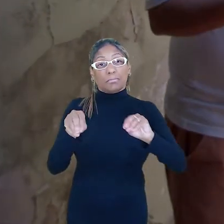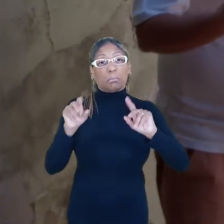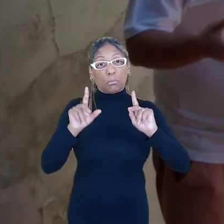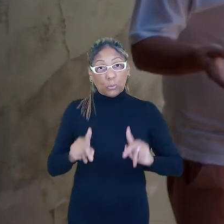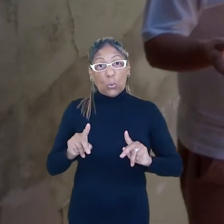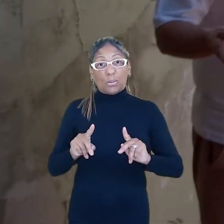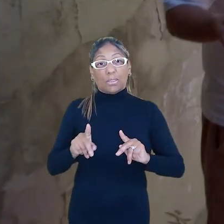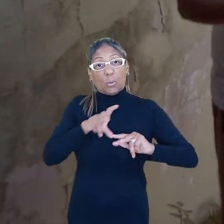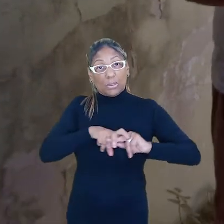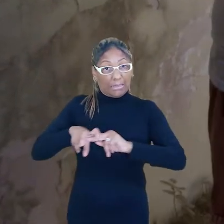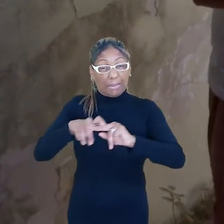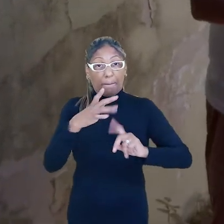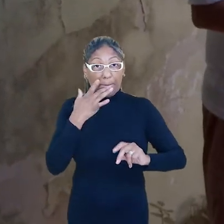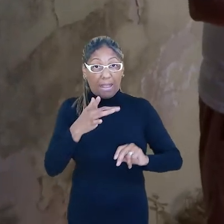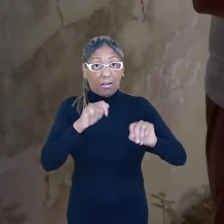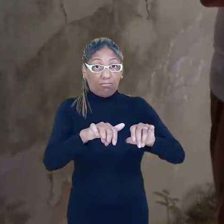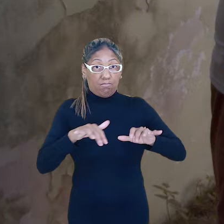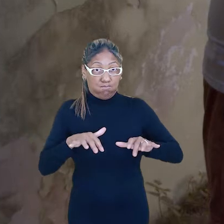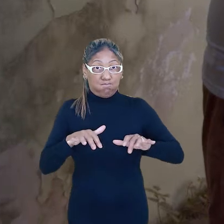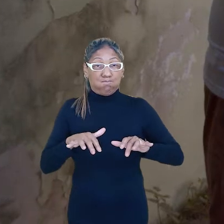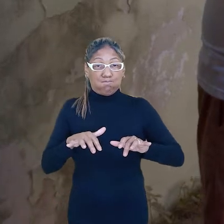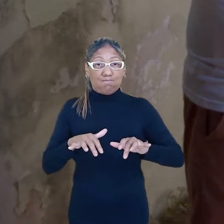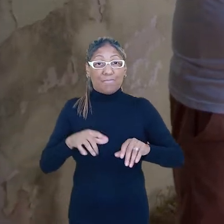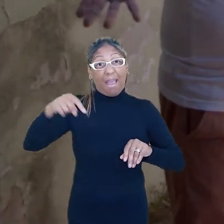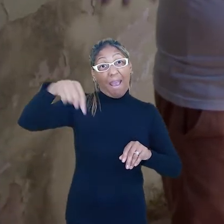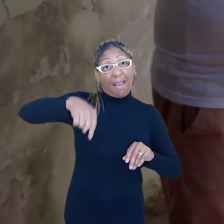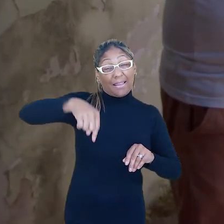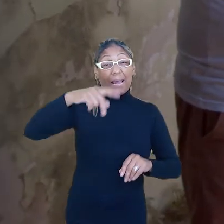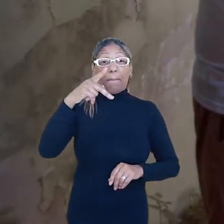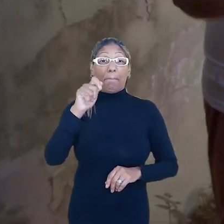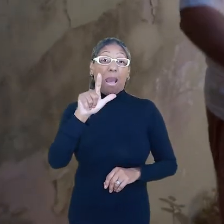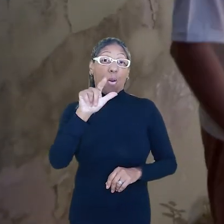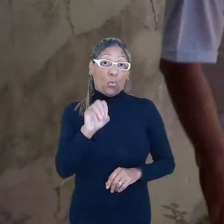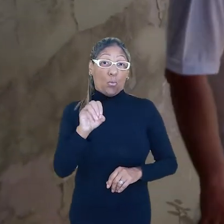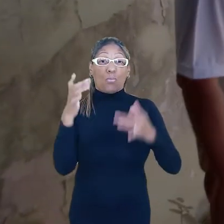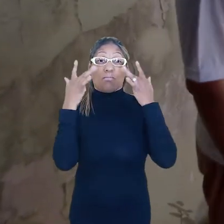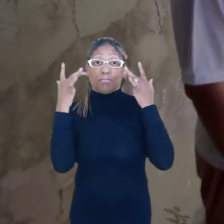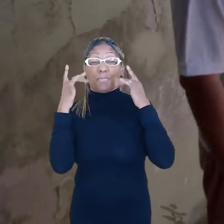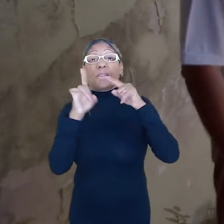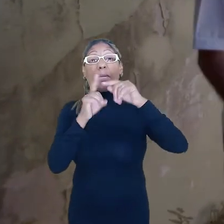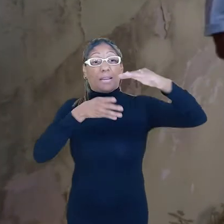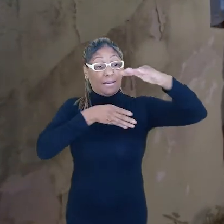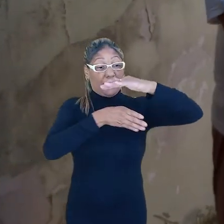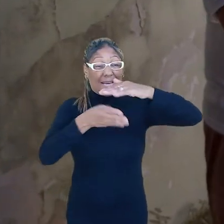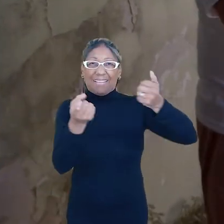pessoas aqui, posicionar as pessoas com as cadeiras brancas, ter cena aqui no palco e cena também na